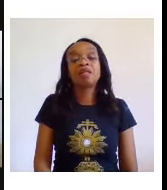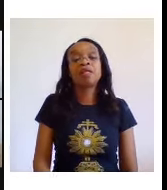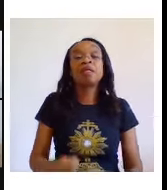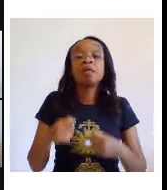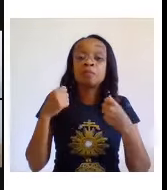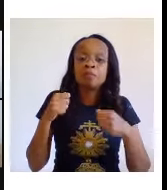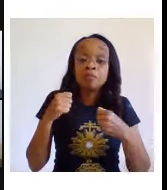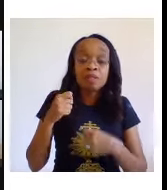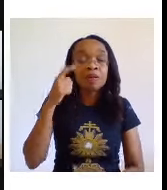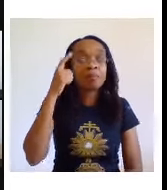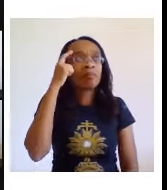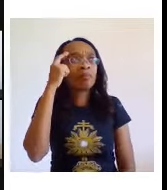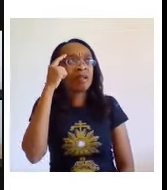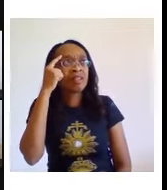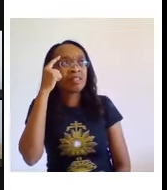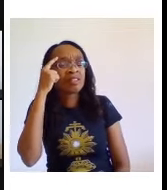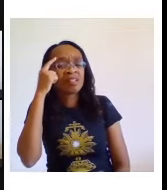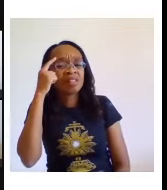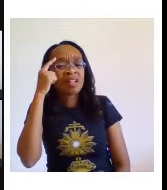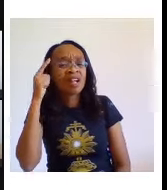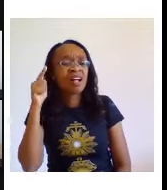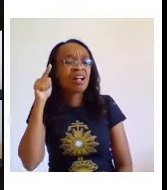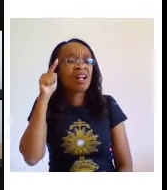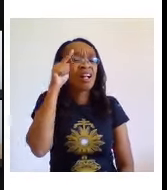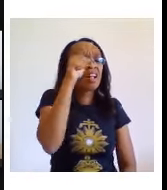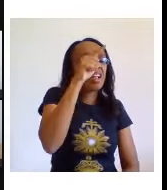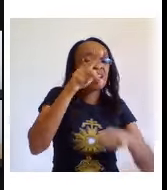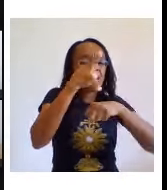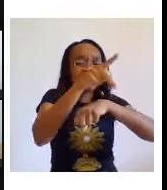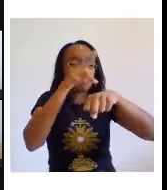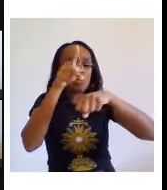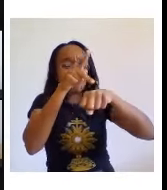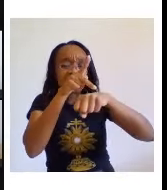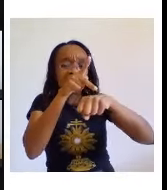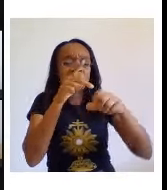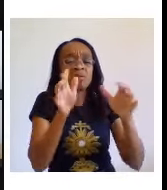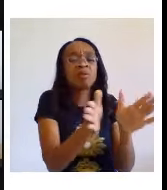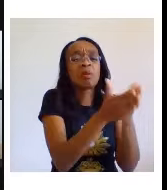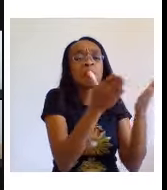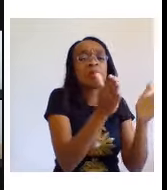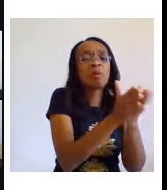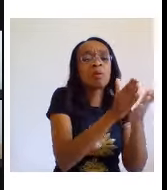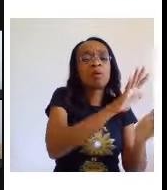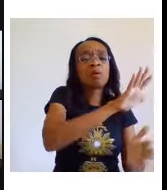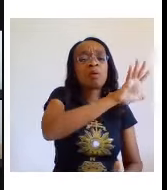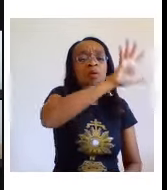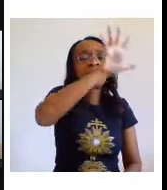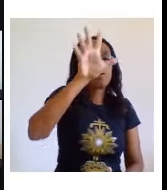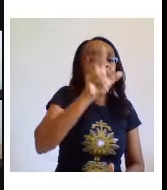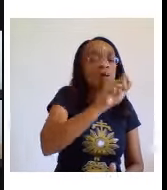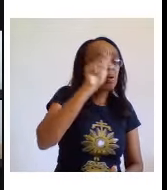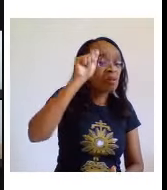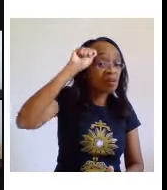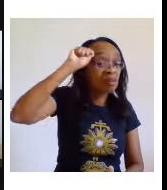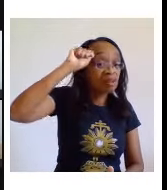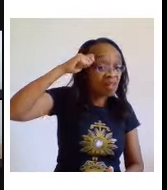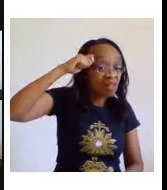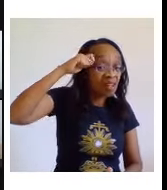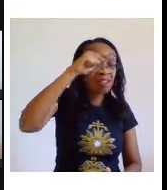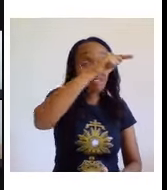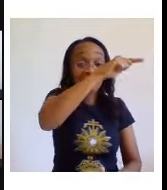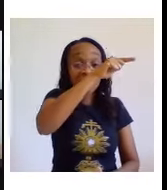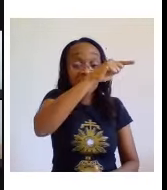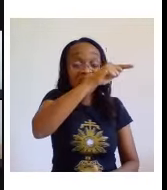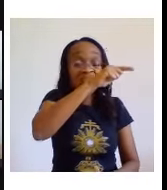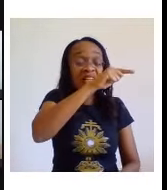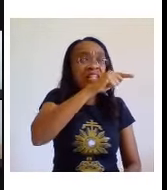a pessoa que está lá na África, sem acesso à água, o alimento, isso me impacta. Já que eu tenho agora,